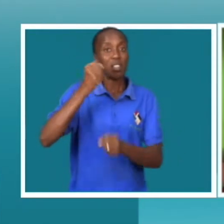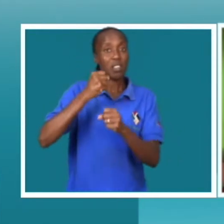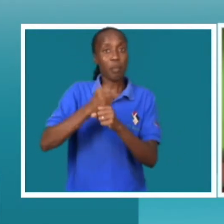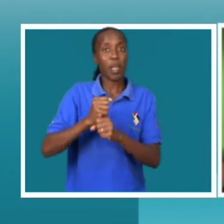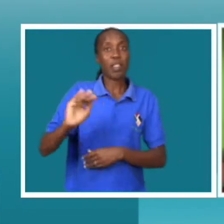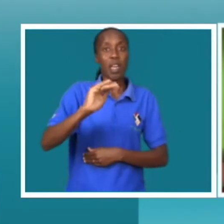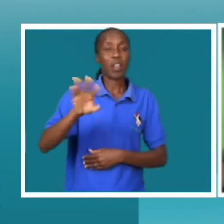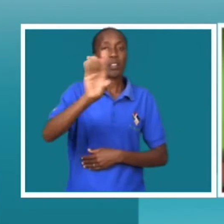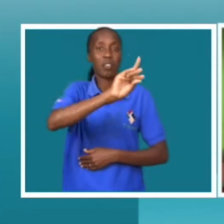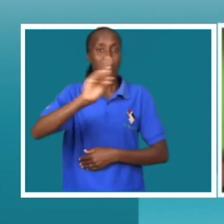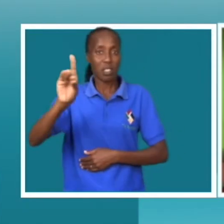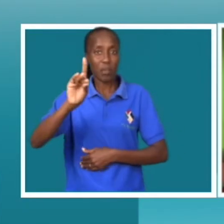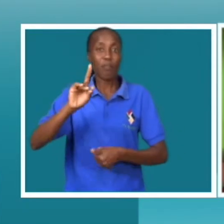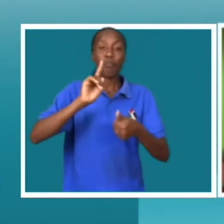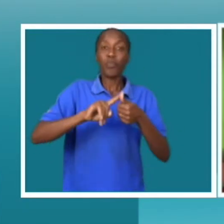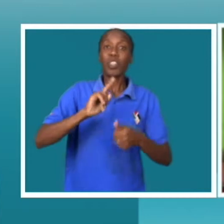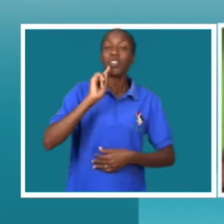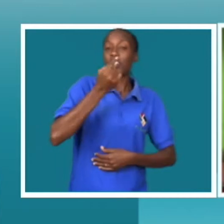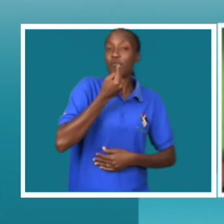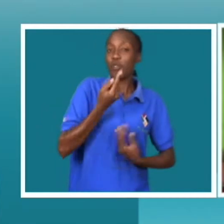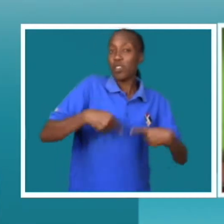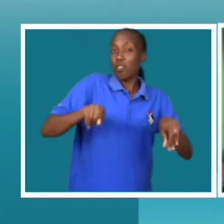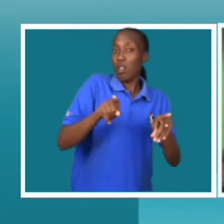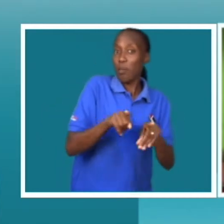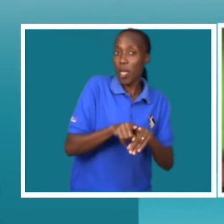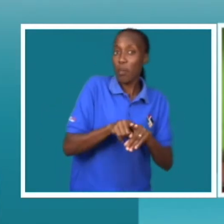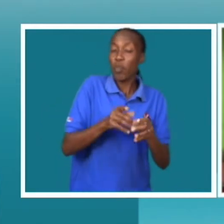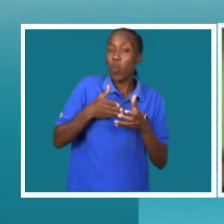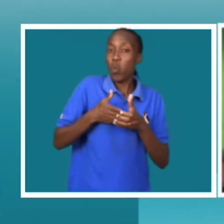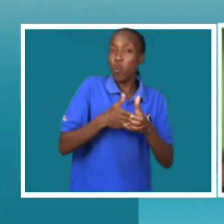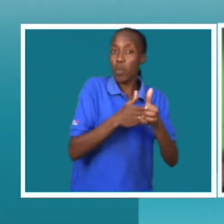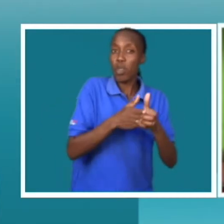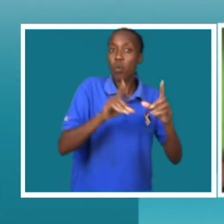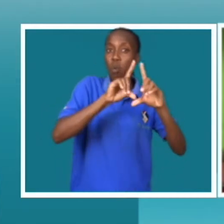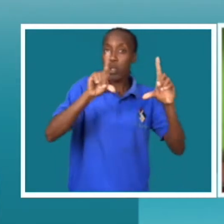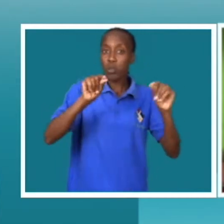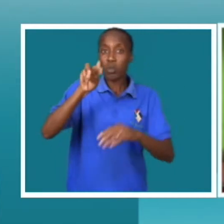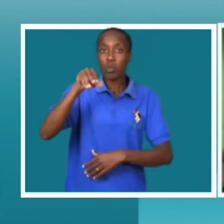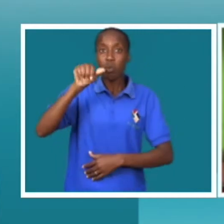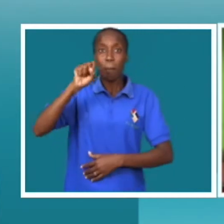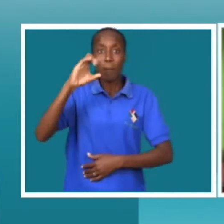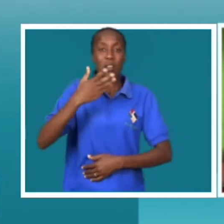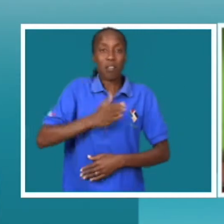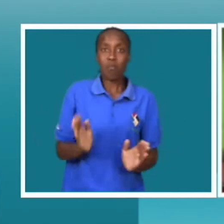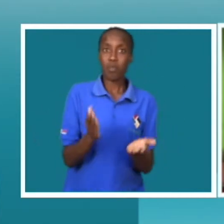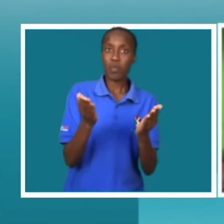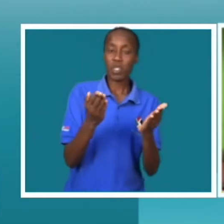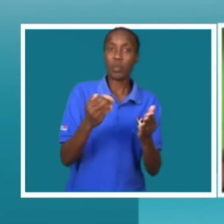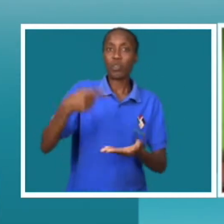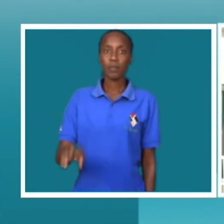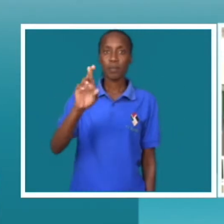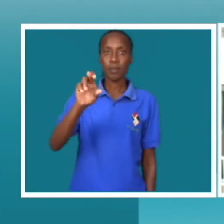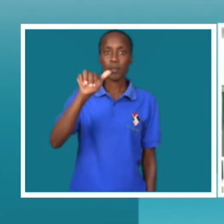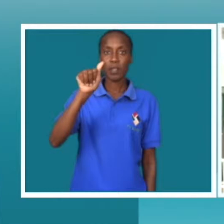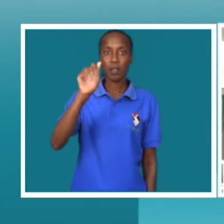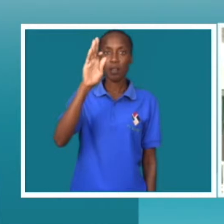deficiência. E responder aquilo que é o mandato e a função e a missão do próprio MASC, que é a promoção da justiça social.